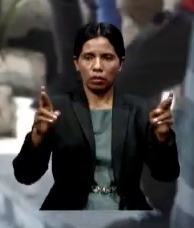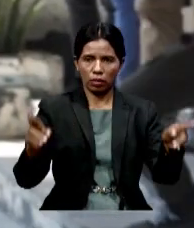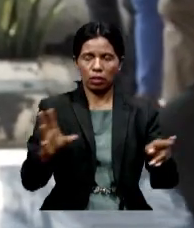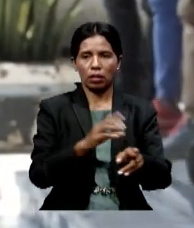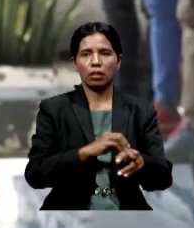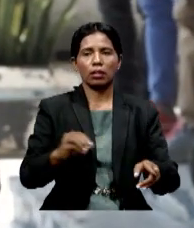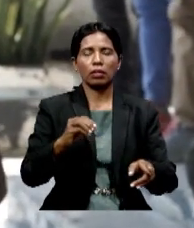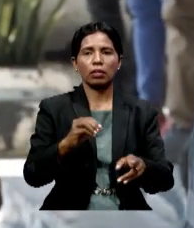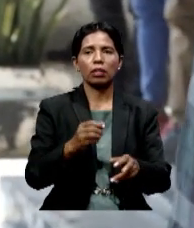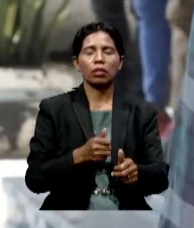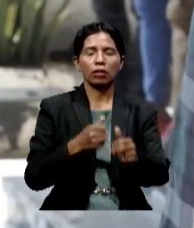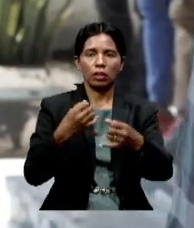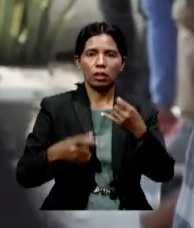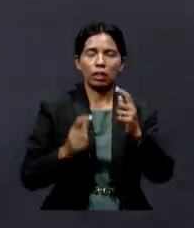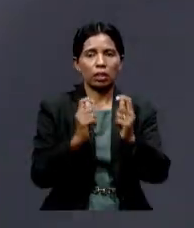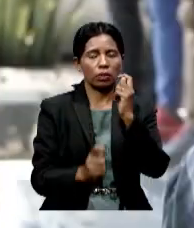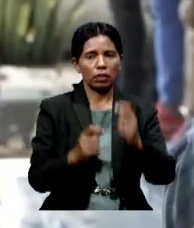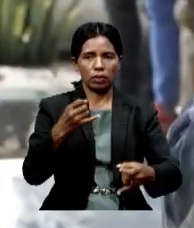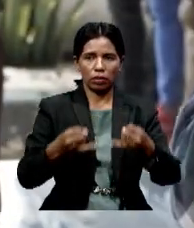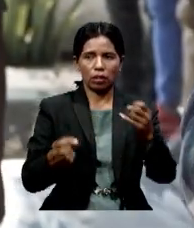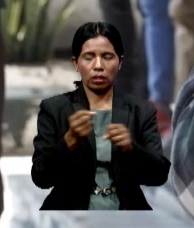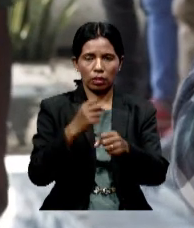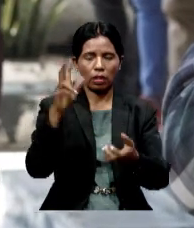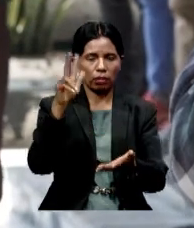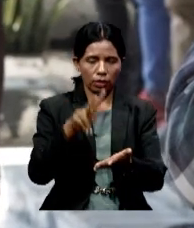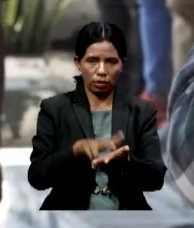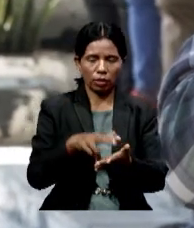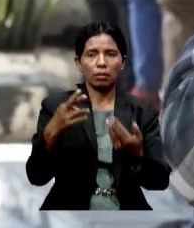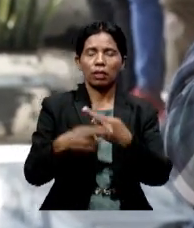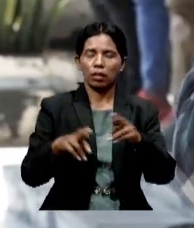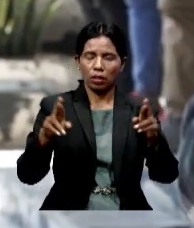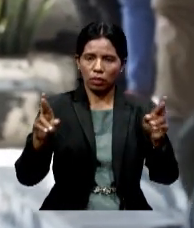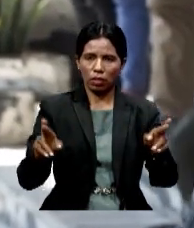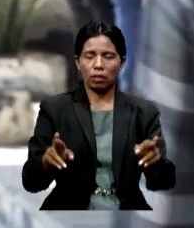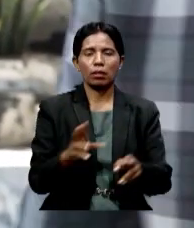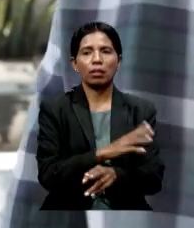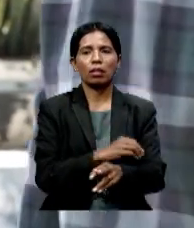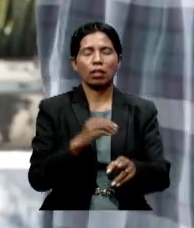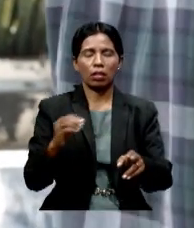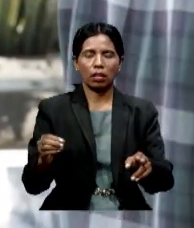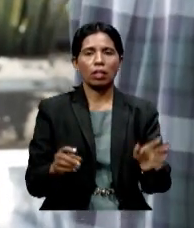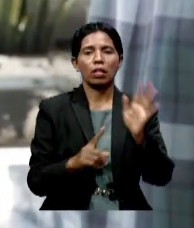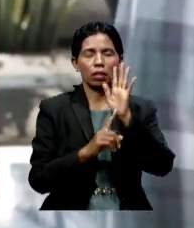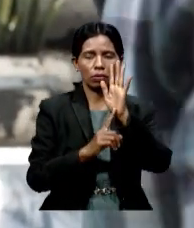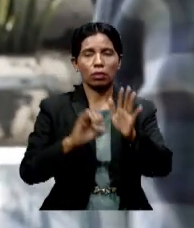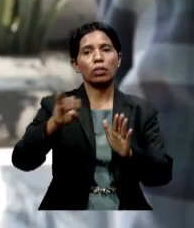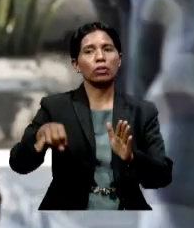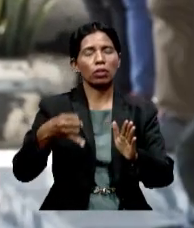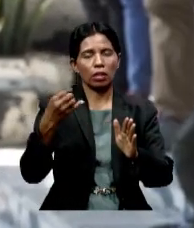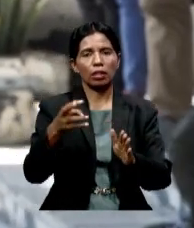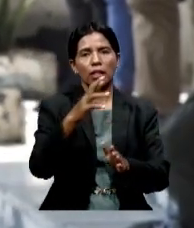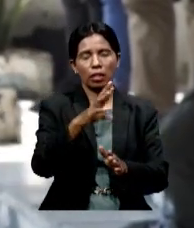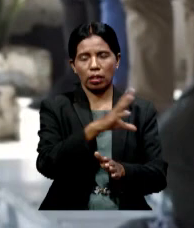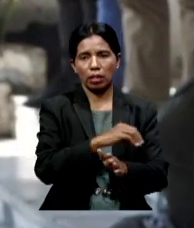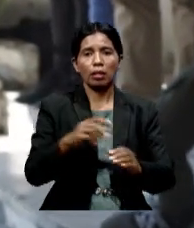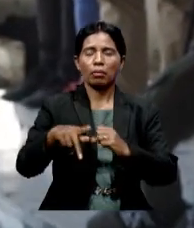ba Supremo Tribunal de Justiça, hoje halo validação ba resultado provisório, molo publica e a Jornal da República, no